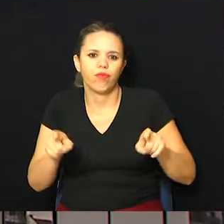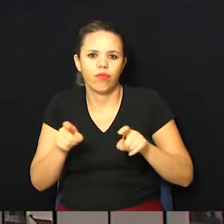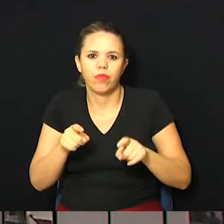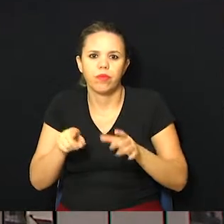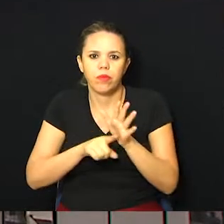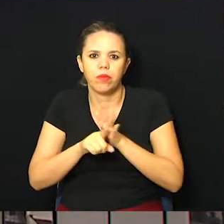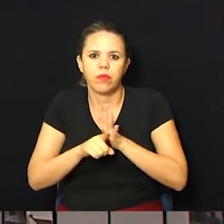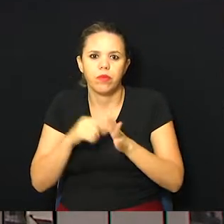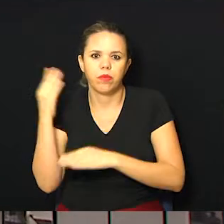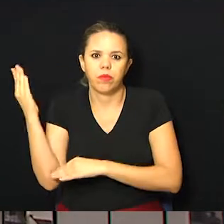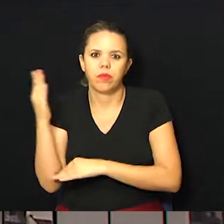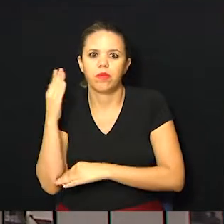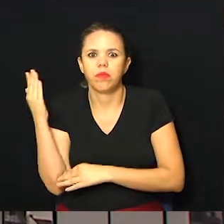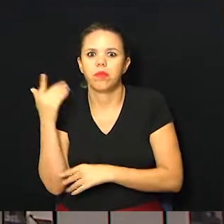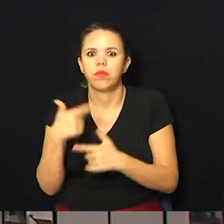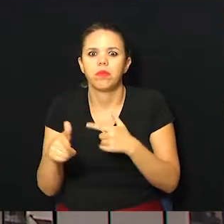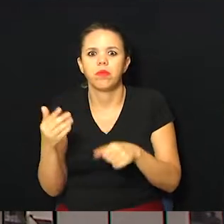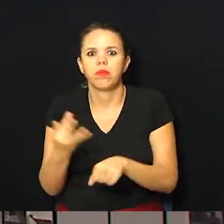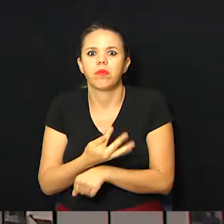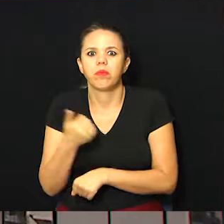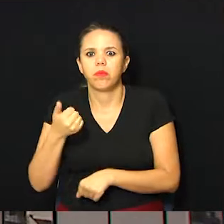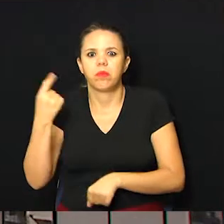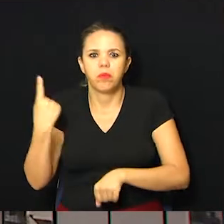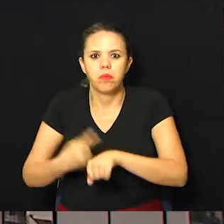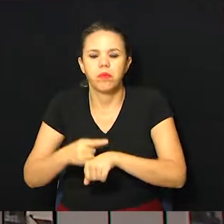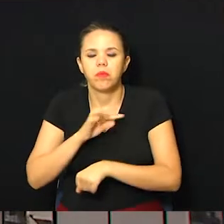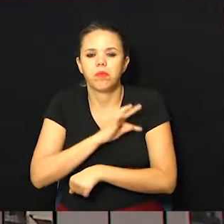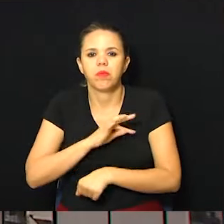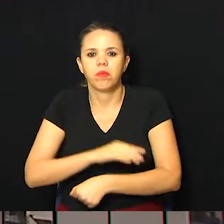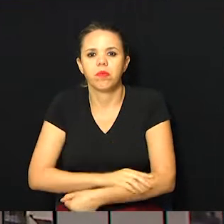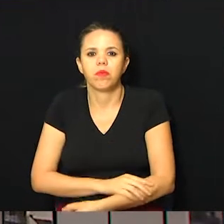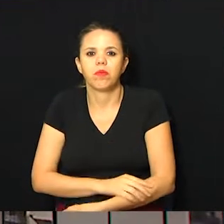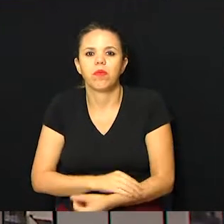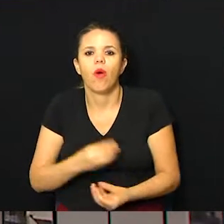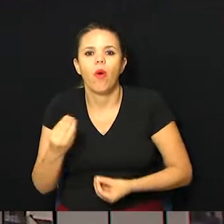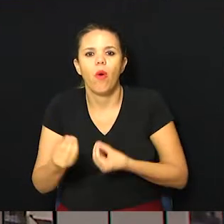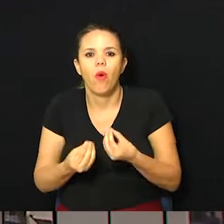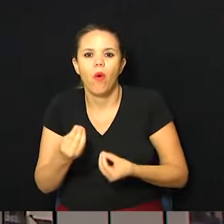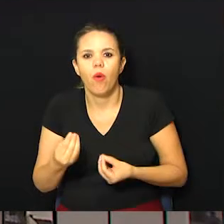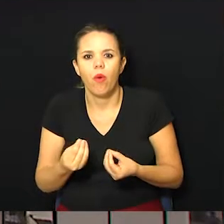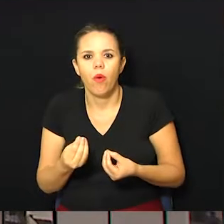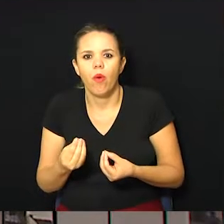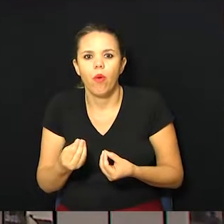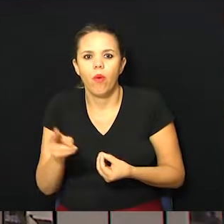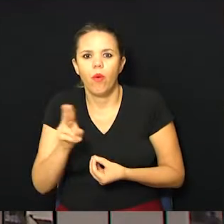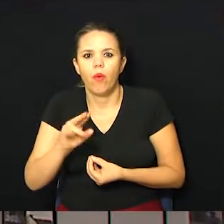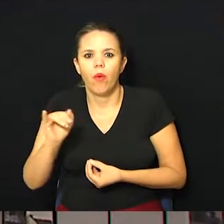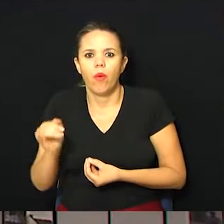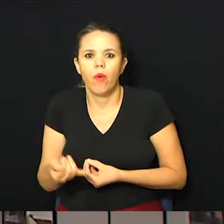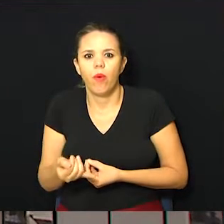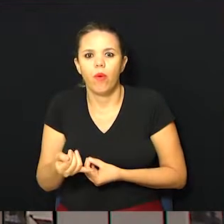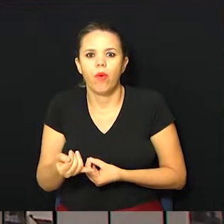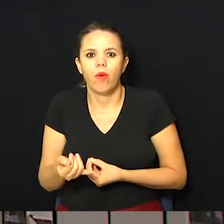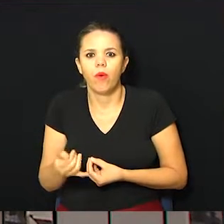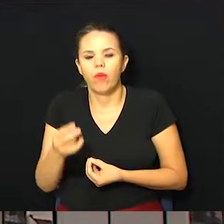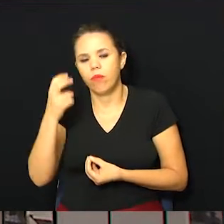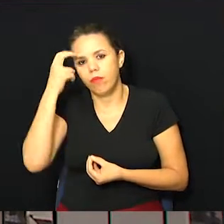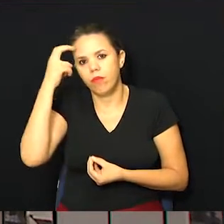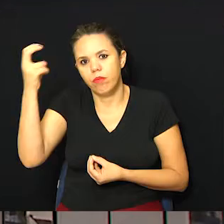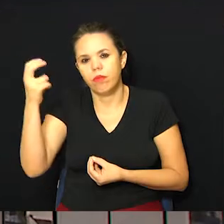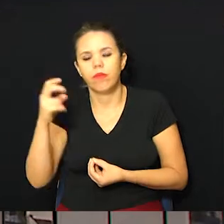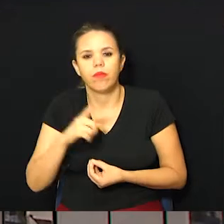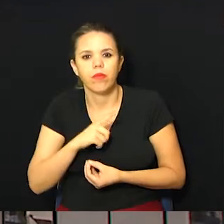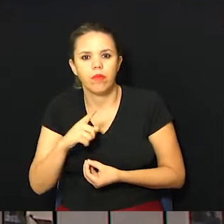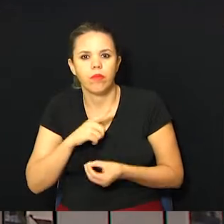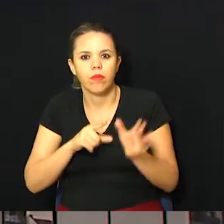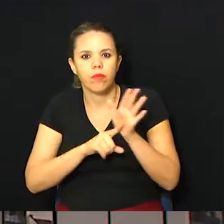primeira vez. O que seria essa técnica e como exatamente vocês utilizaram essa inteligência artificial para ter esses dados